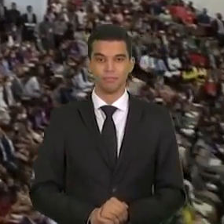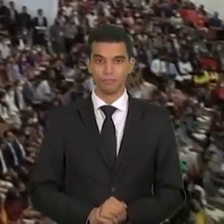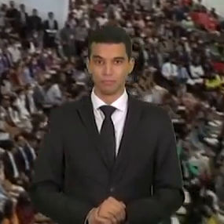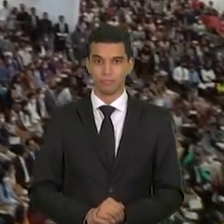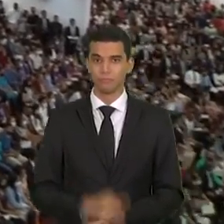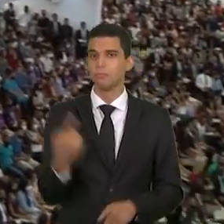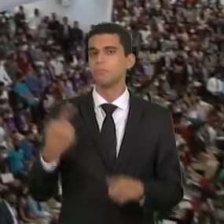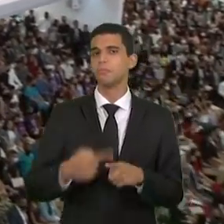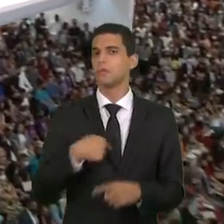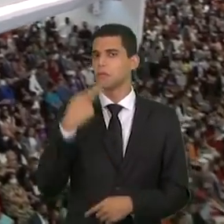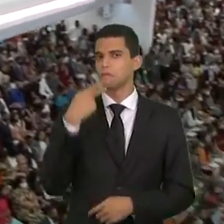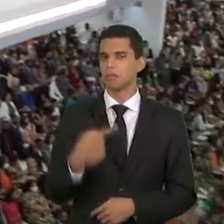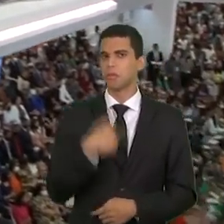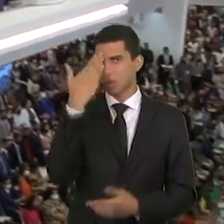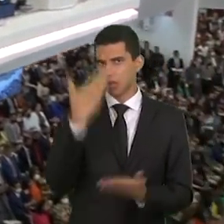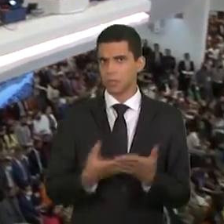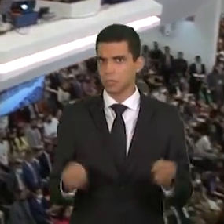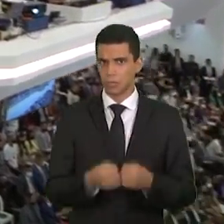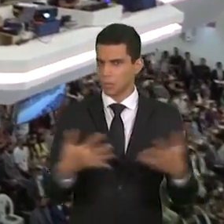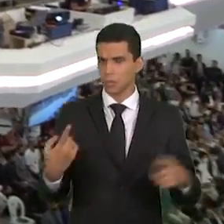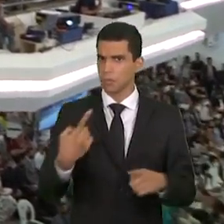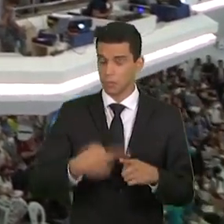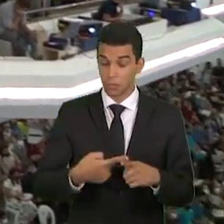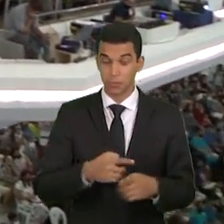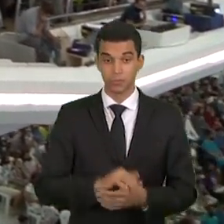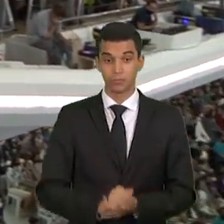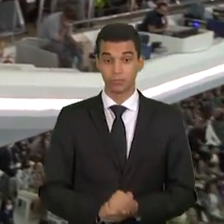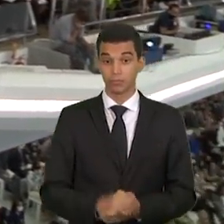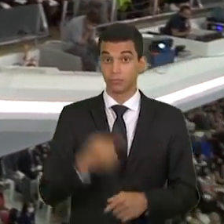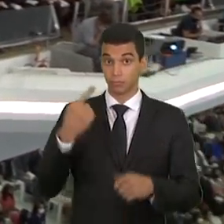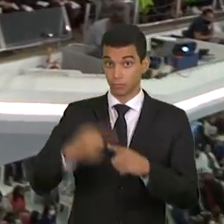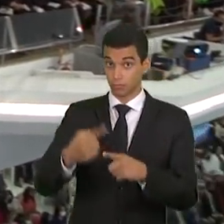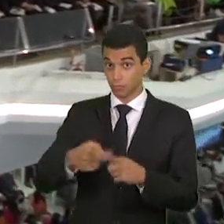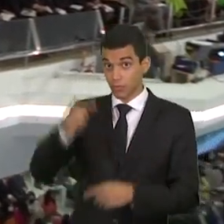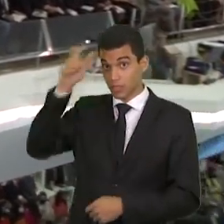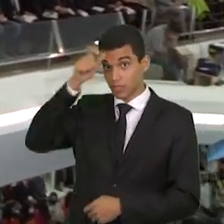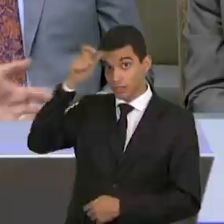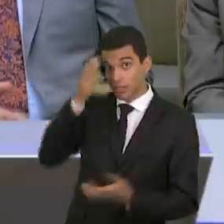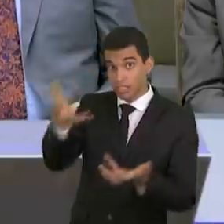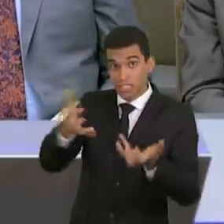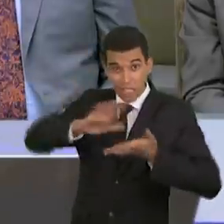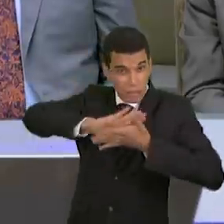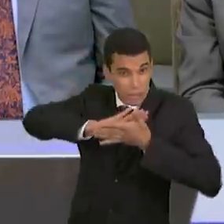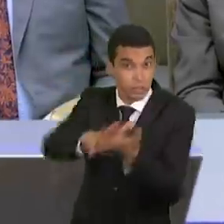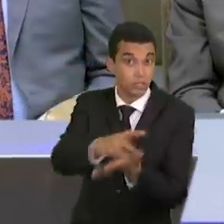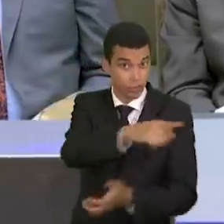Eu estou dizendo isto porque Satanás quer destruir vocês, filhos.